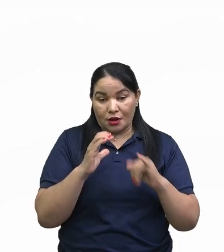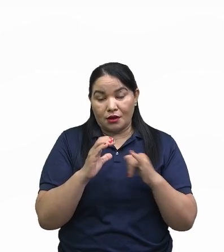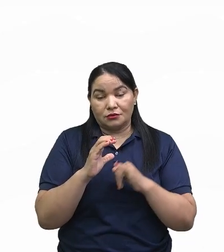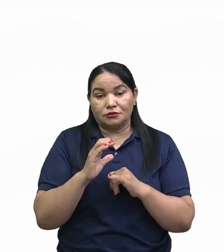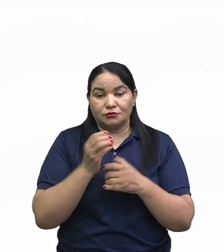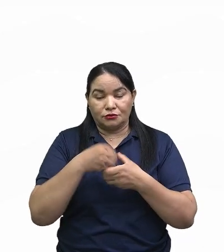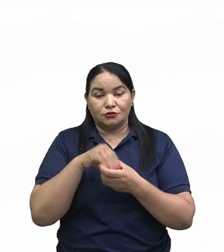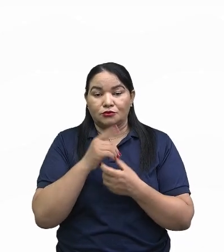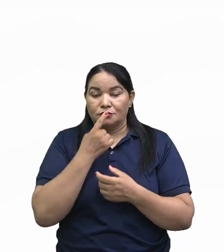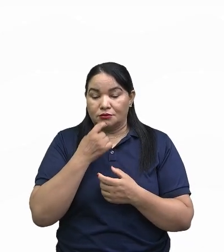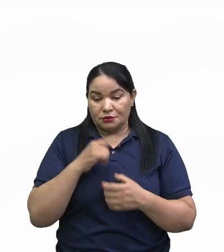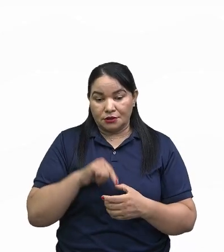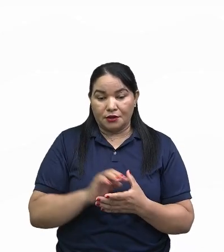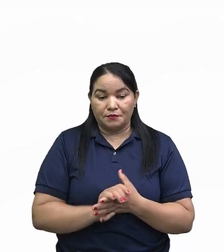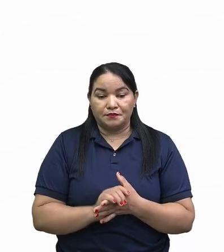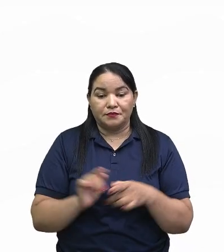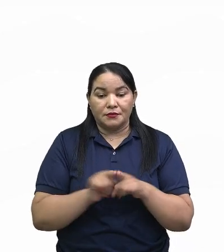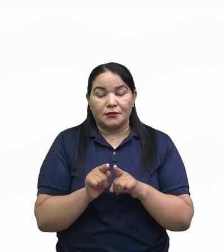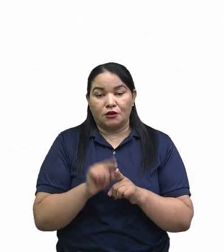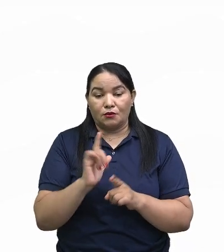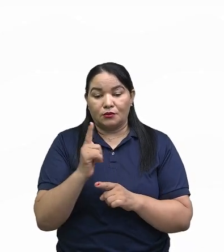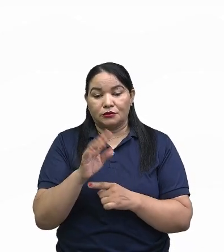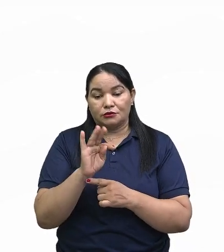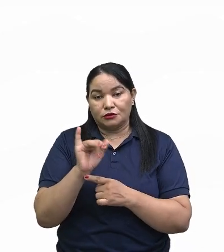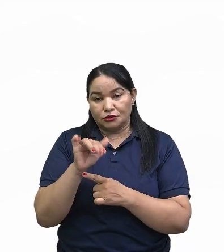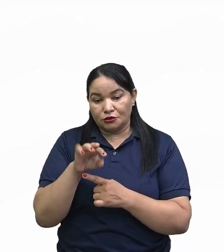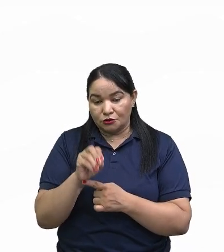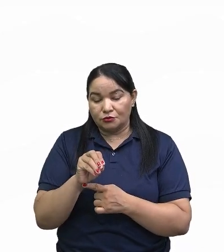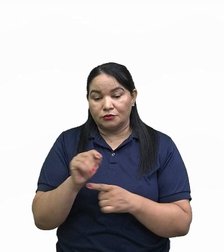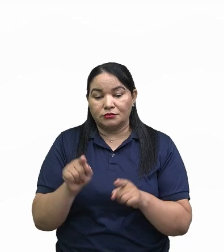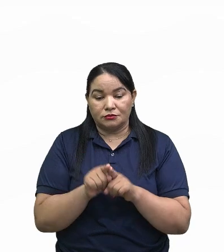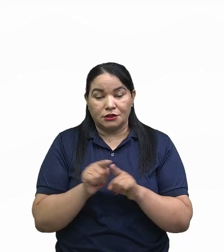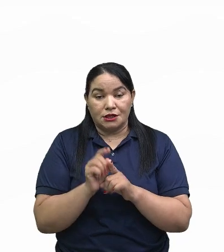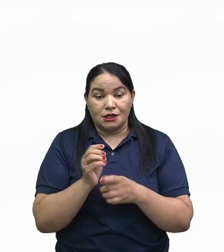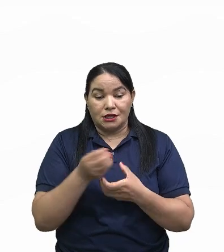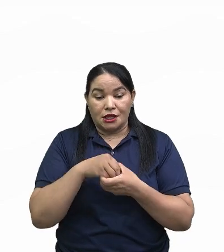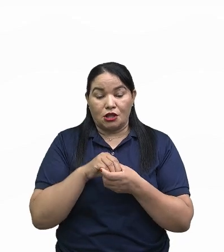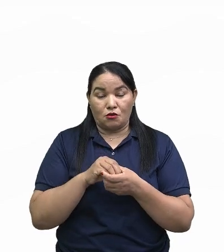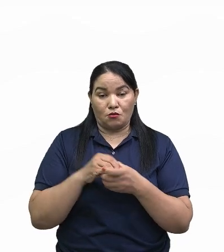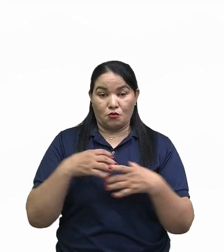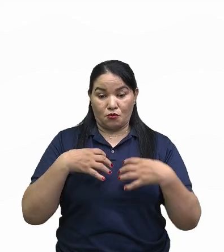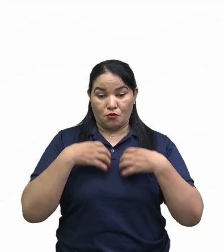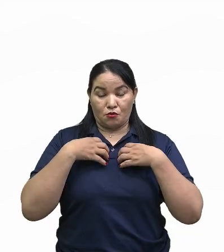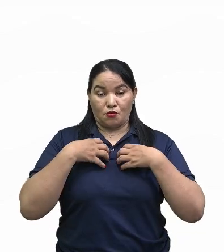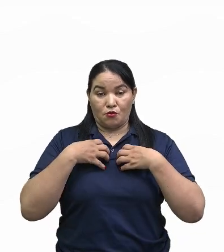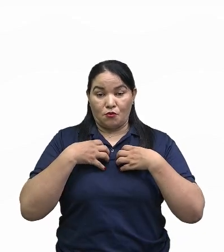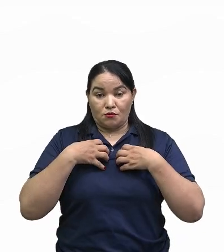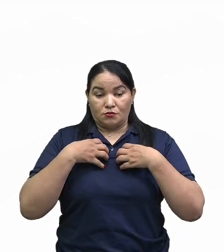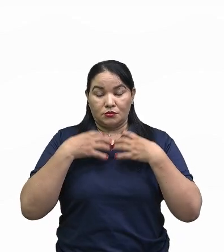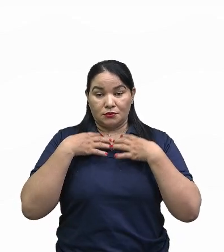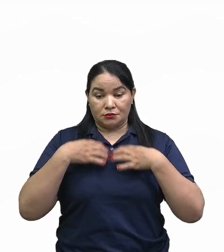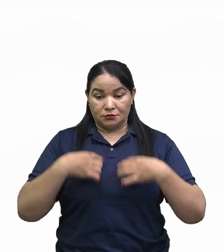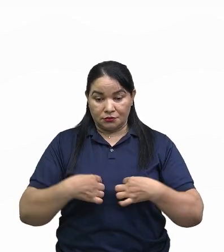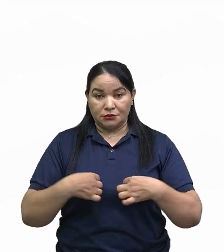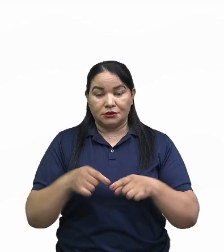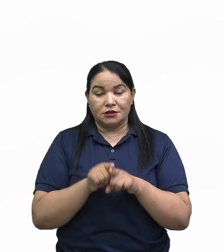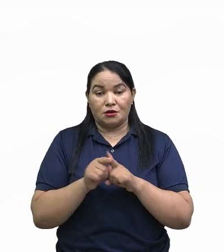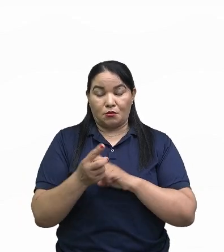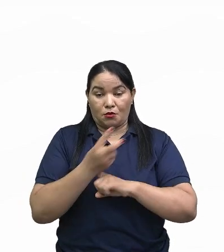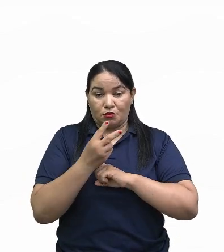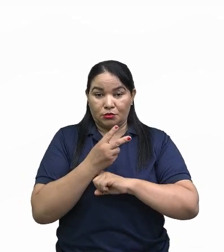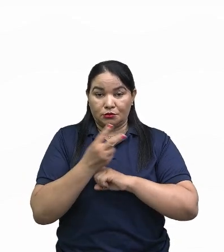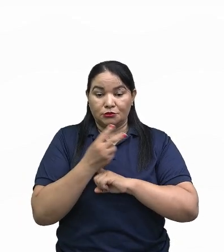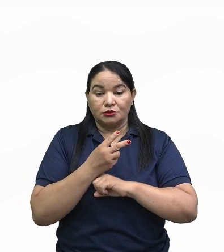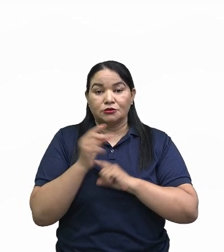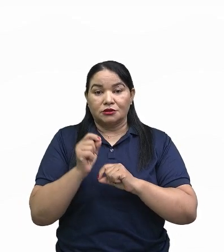abaixo o timo, que está situado entre os pulmões. Ele produz um hormônio que atua na defesa do organismo